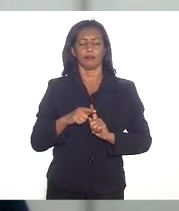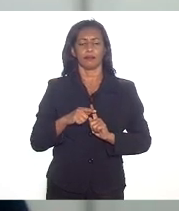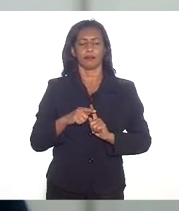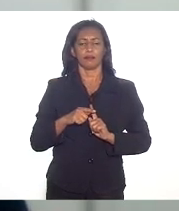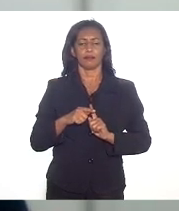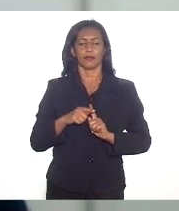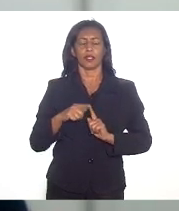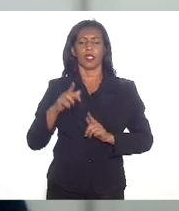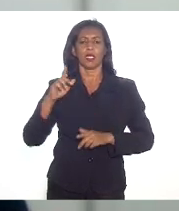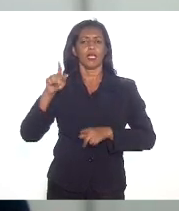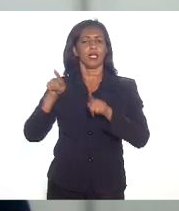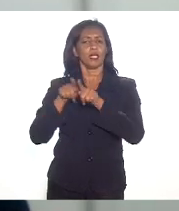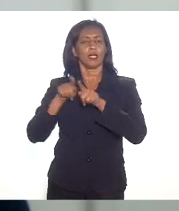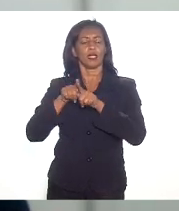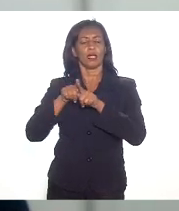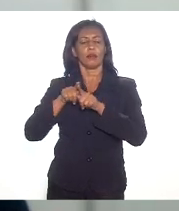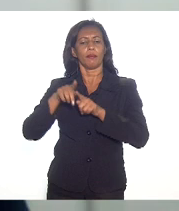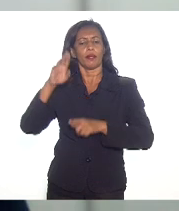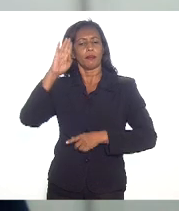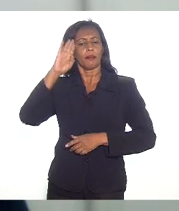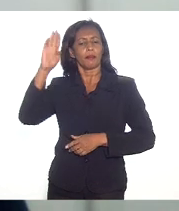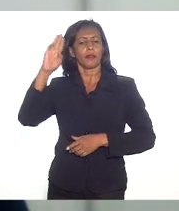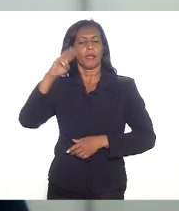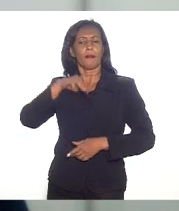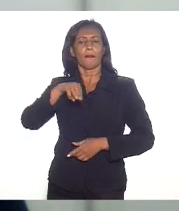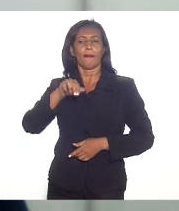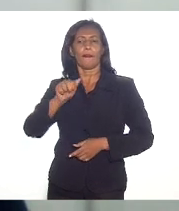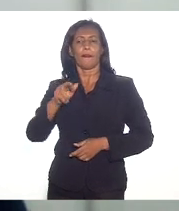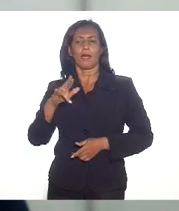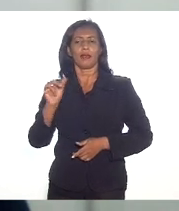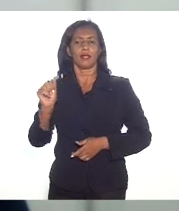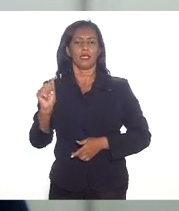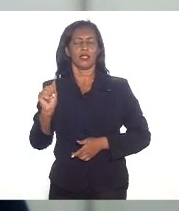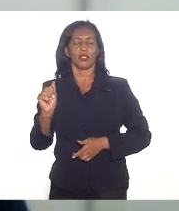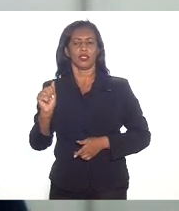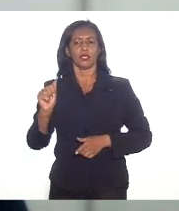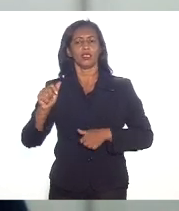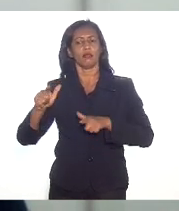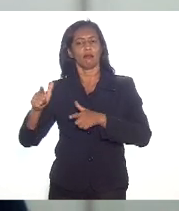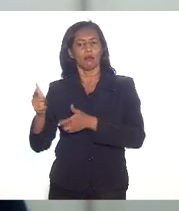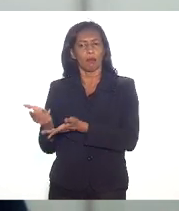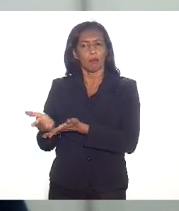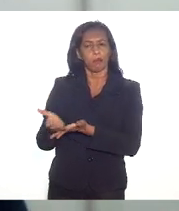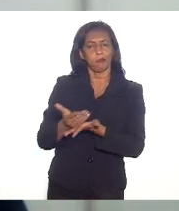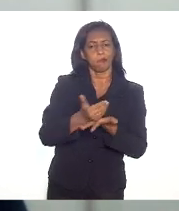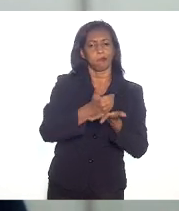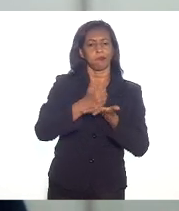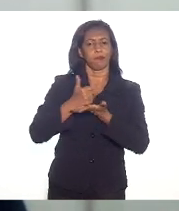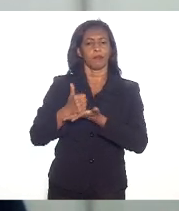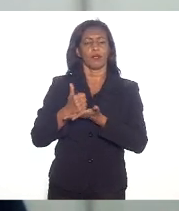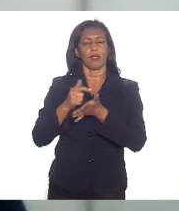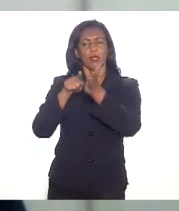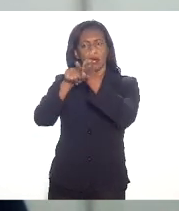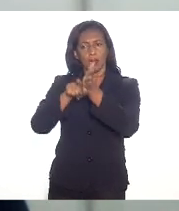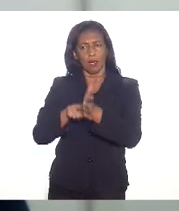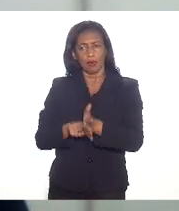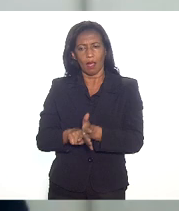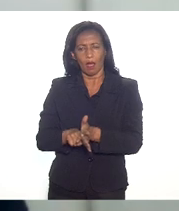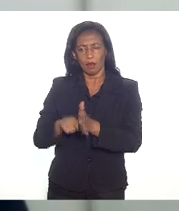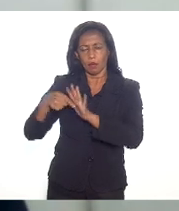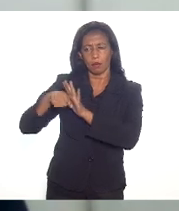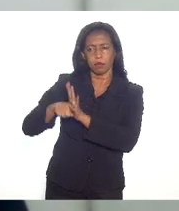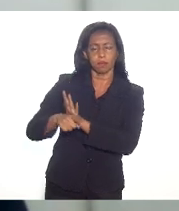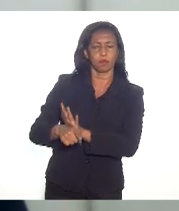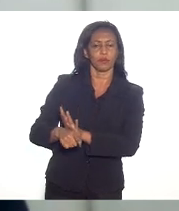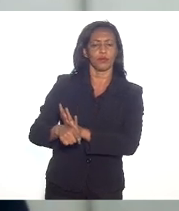utilizada, intitulada de matriz insumo-produto, e as possibilidades de análises específicas com